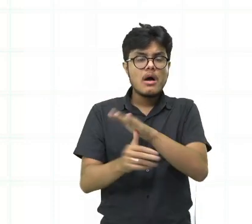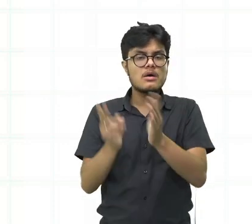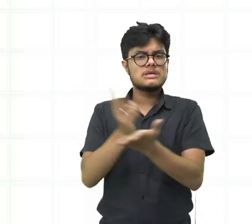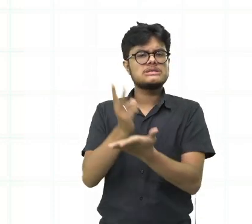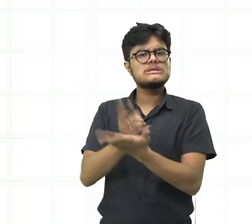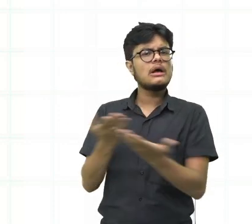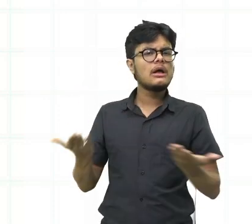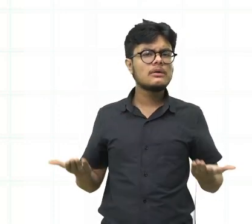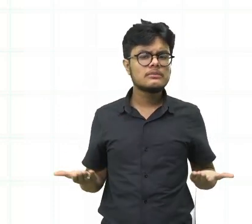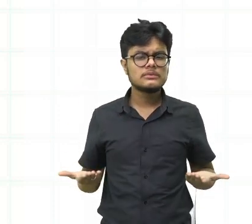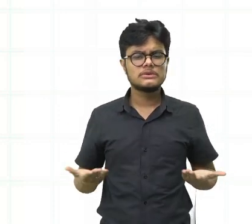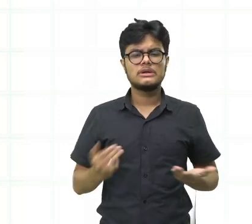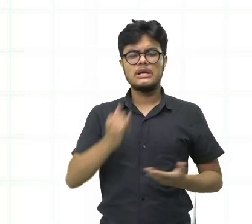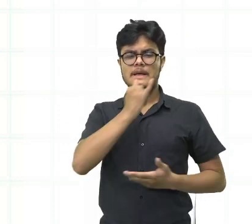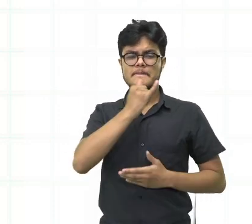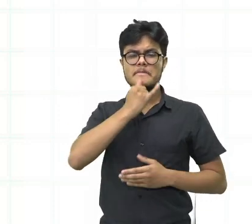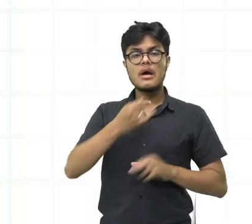rua